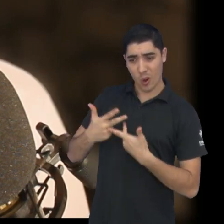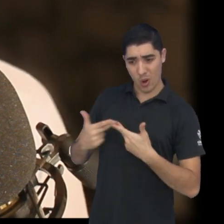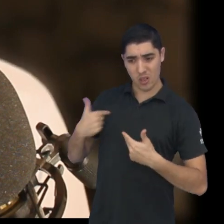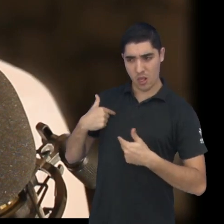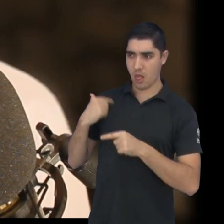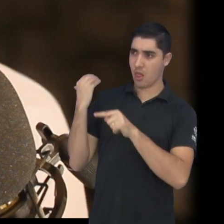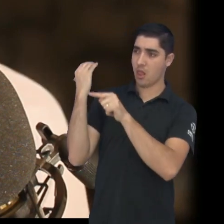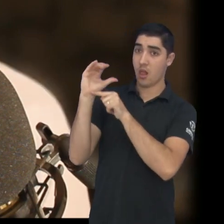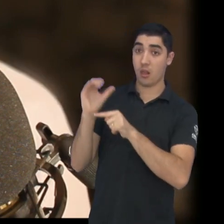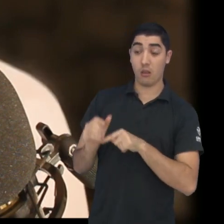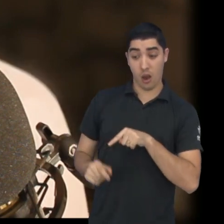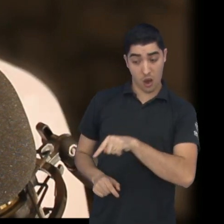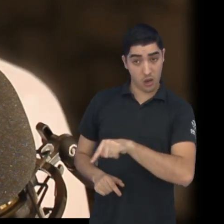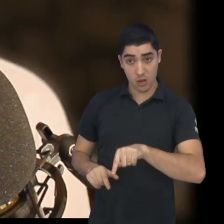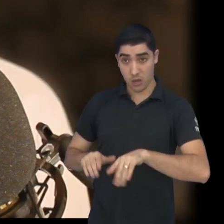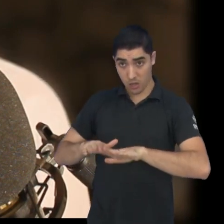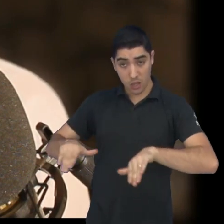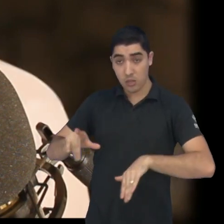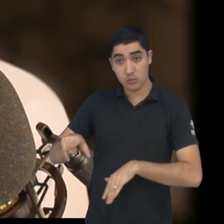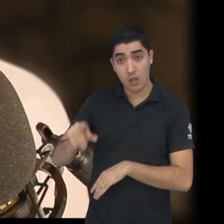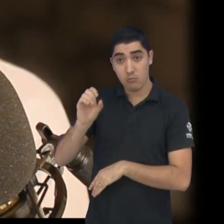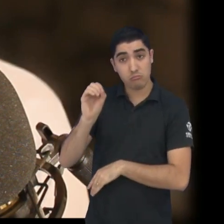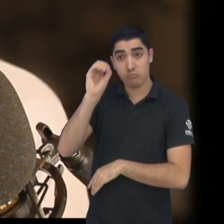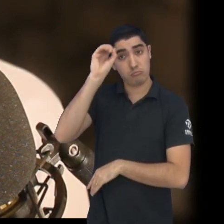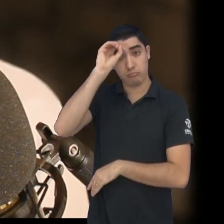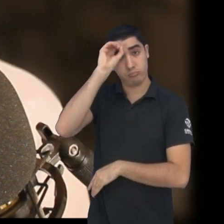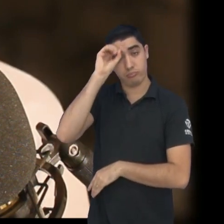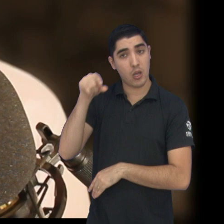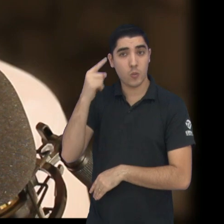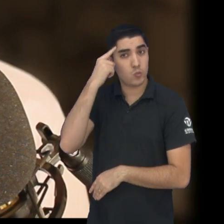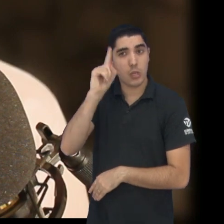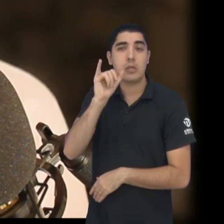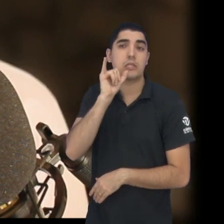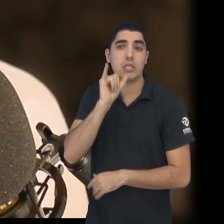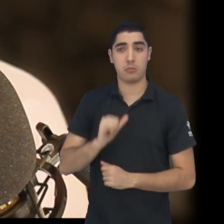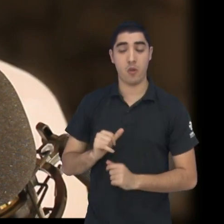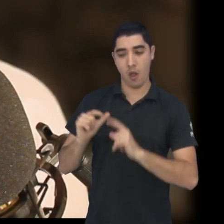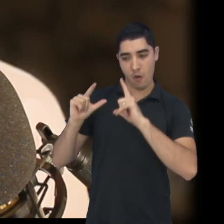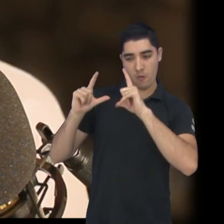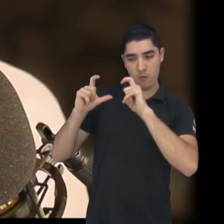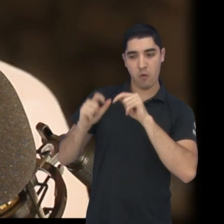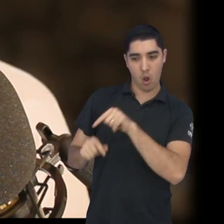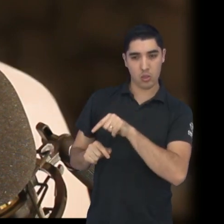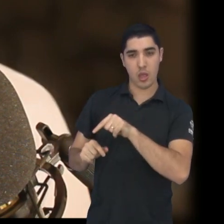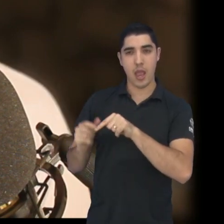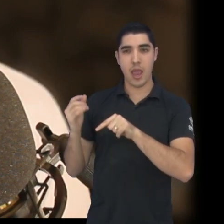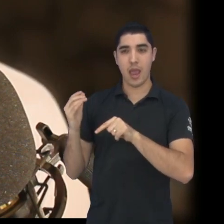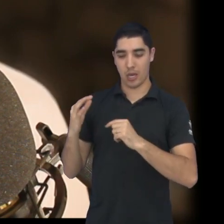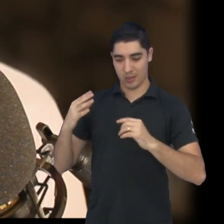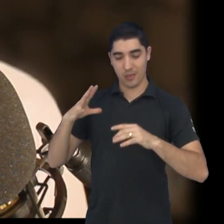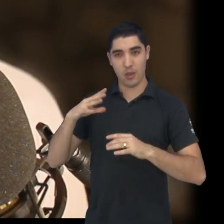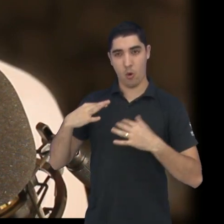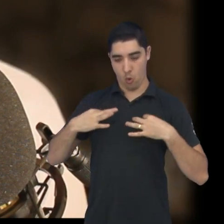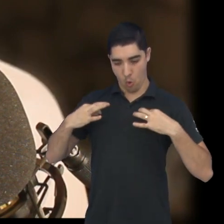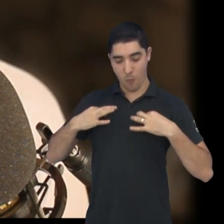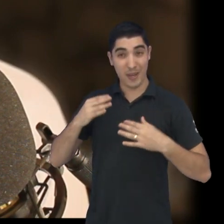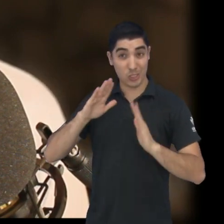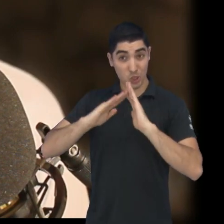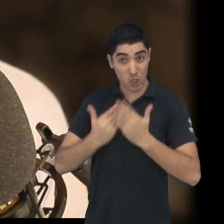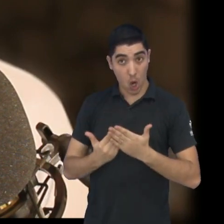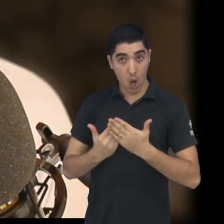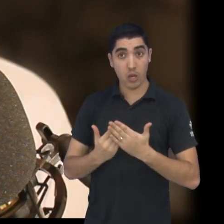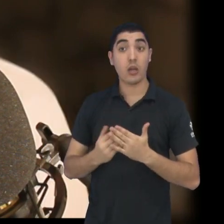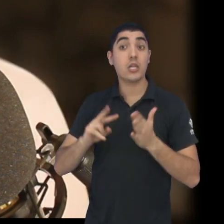elas não têm noção, por exemplo, que compartilhar uma foto com uniforme escolar é um